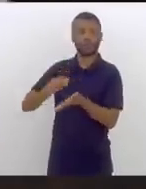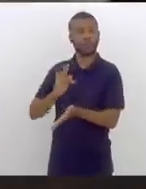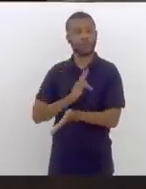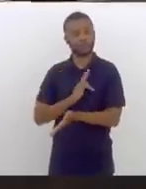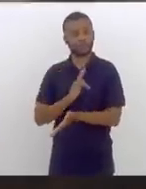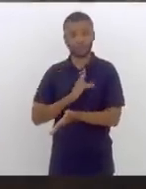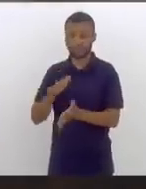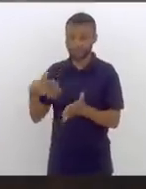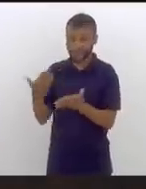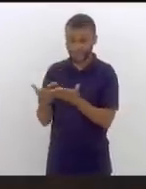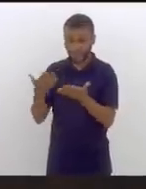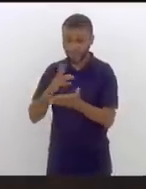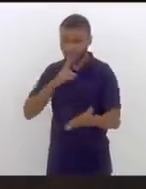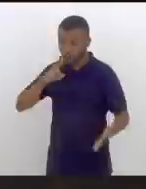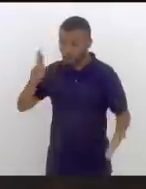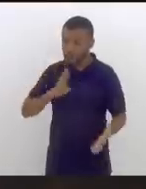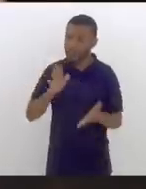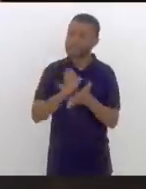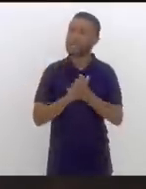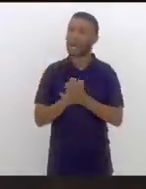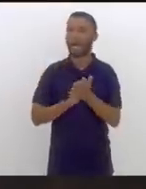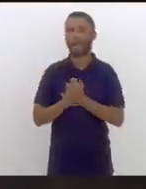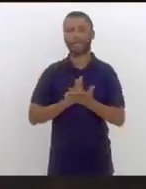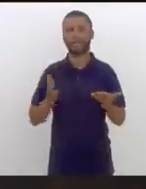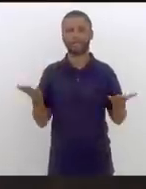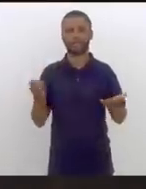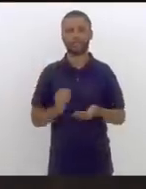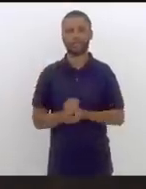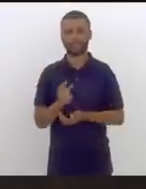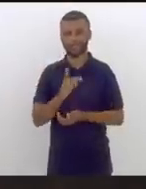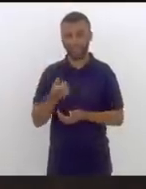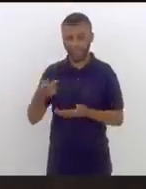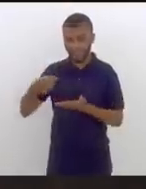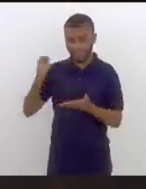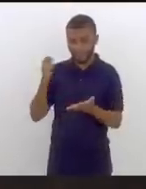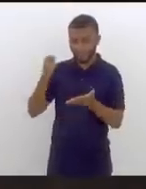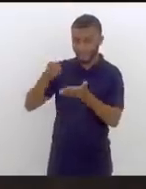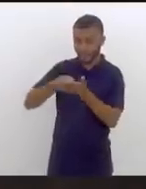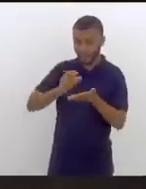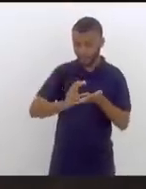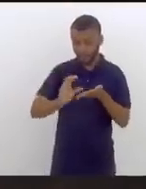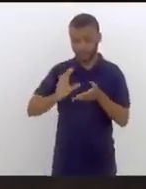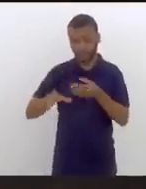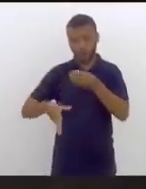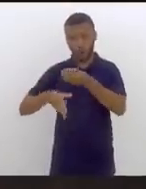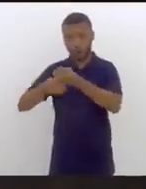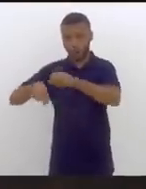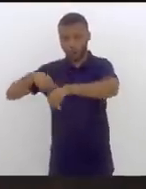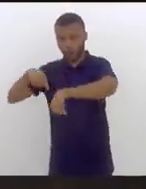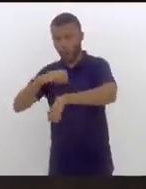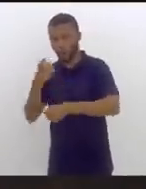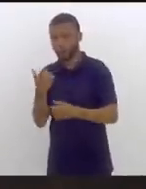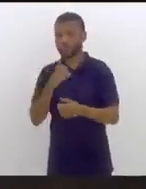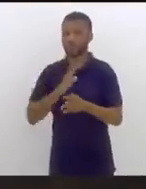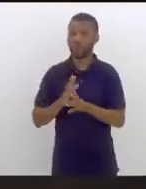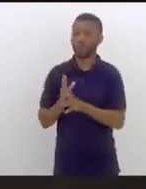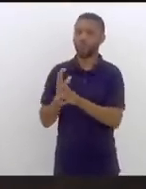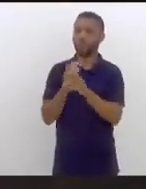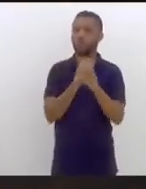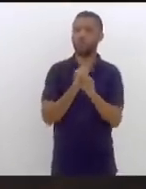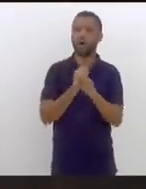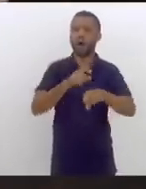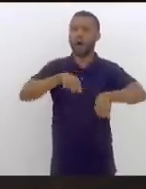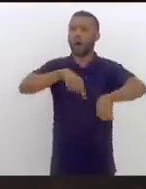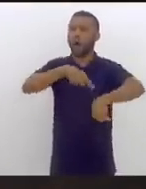e até hoje nós não tivemos uma resposta ou se vai pagar hora extra ou se vai dar Banco de Horas são poucos ou